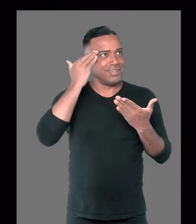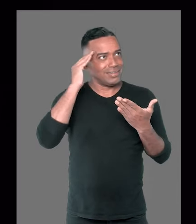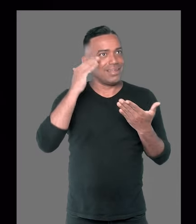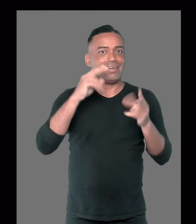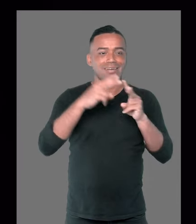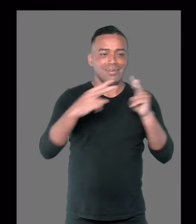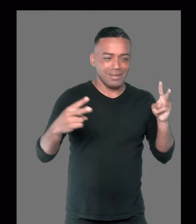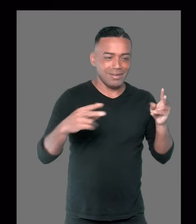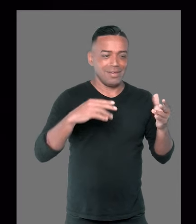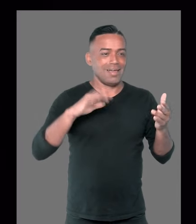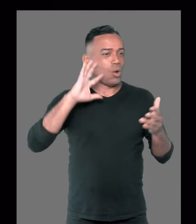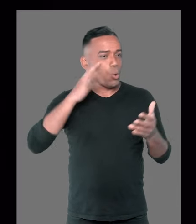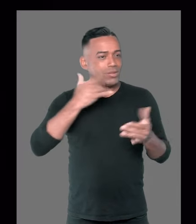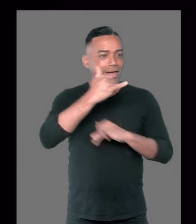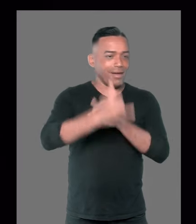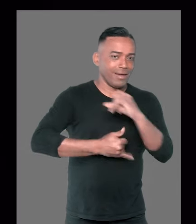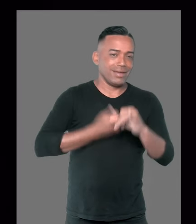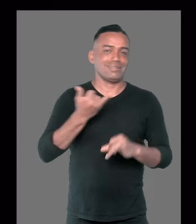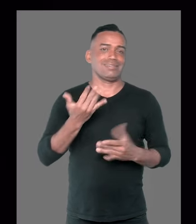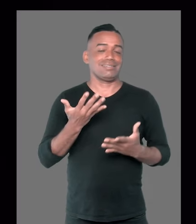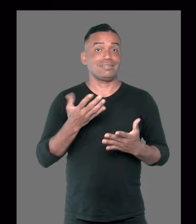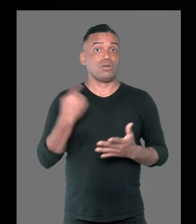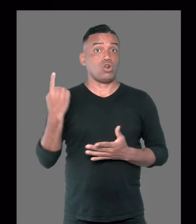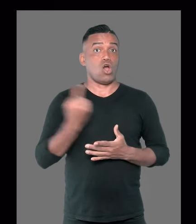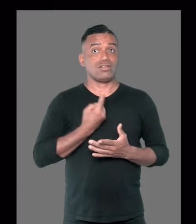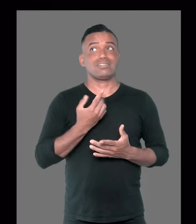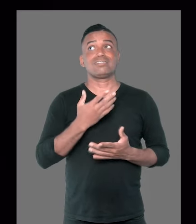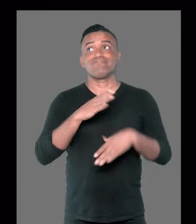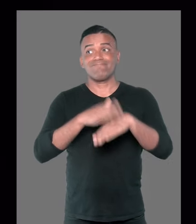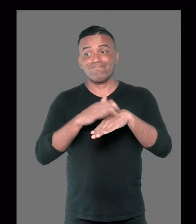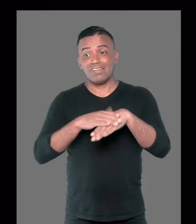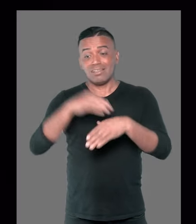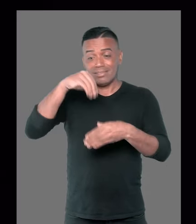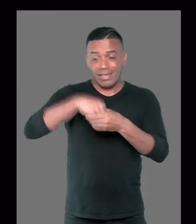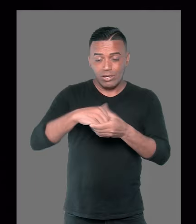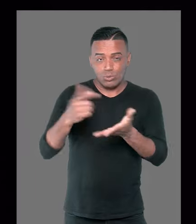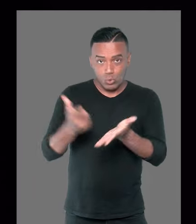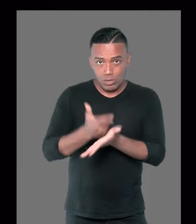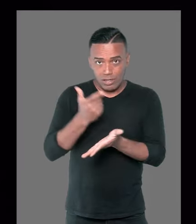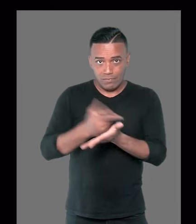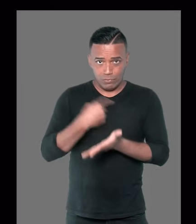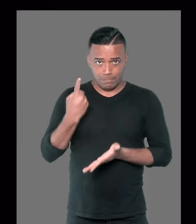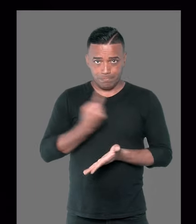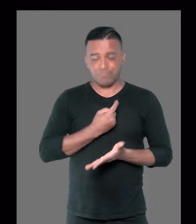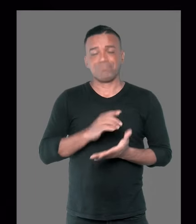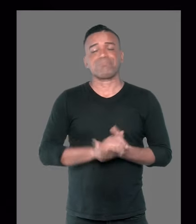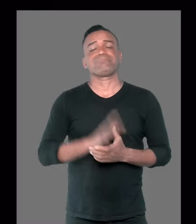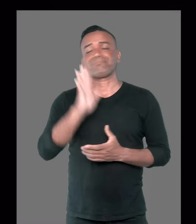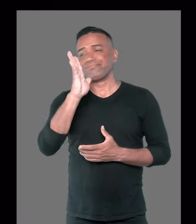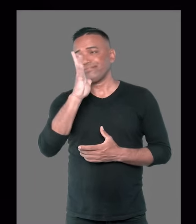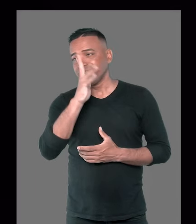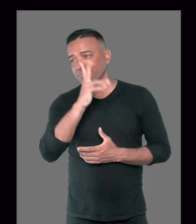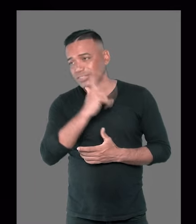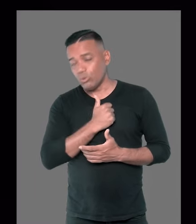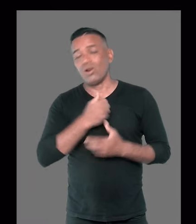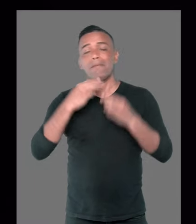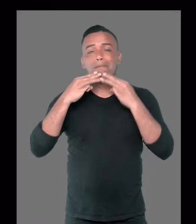dos mercados a expectativa da gente a gente diz isso no livro é que vai demorar muito para o marketing se